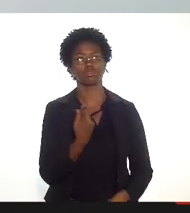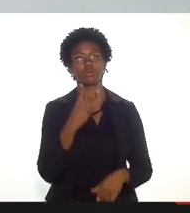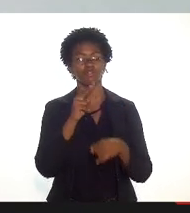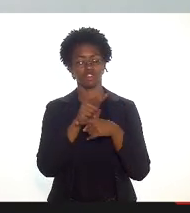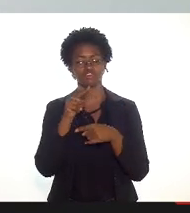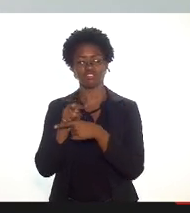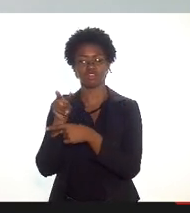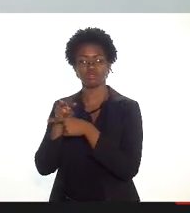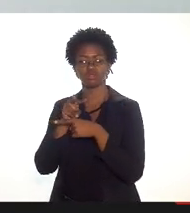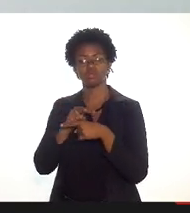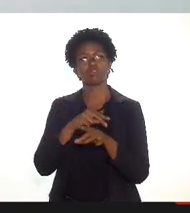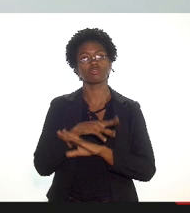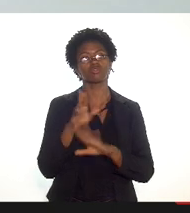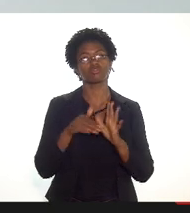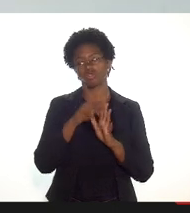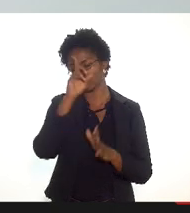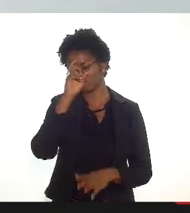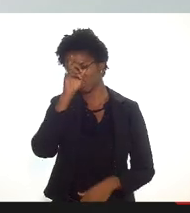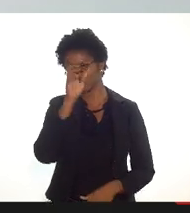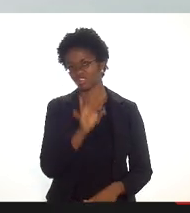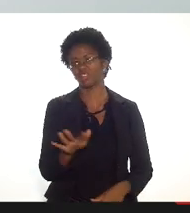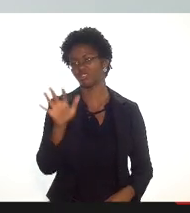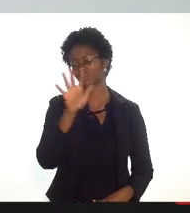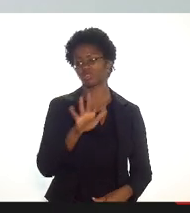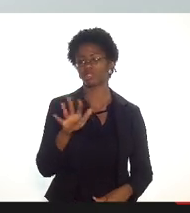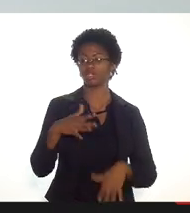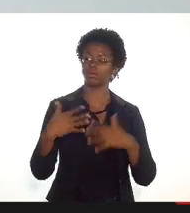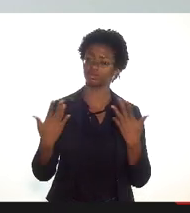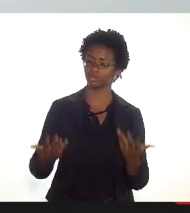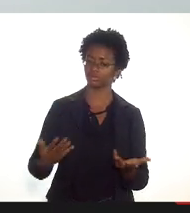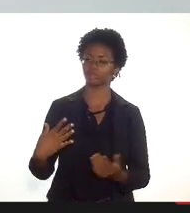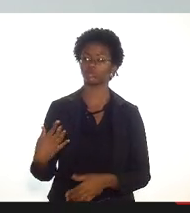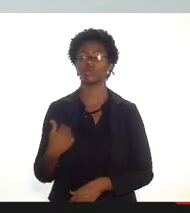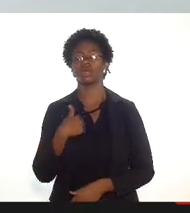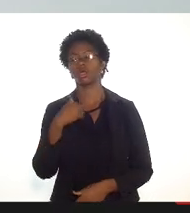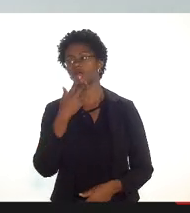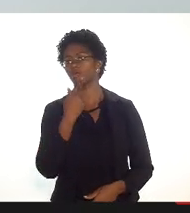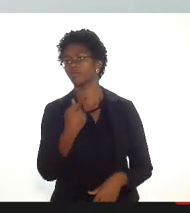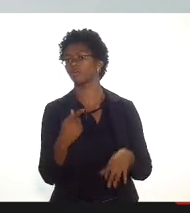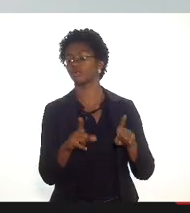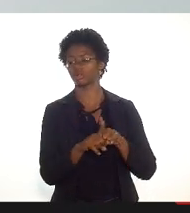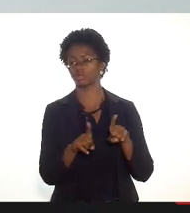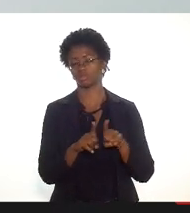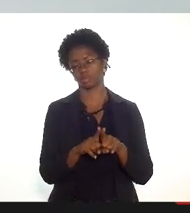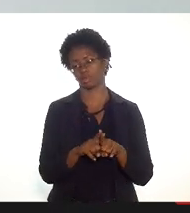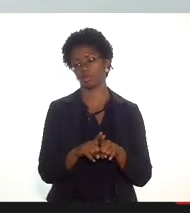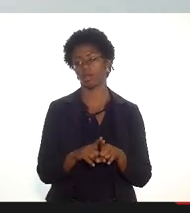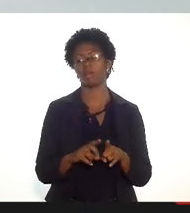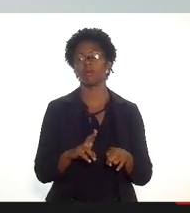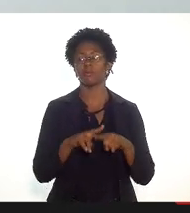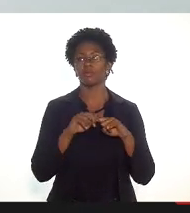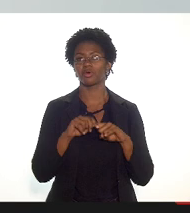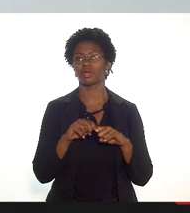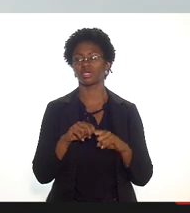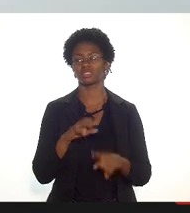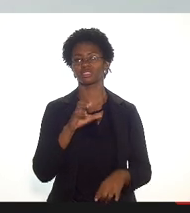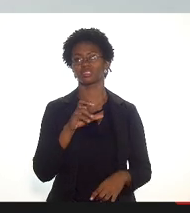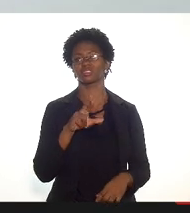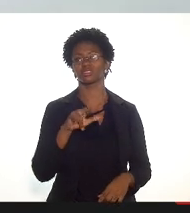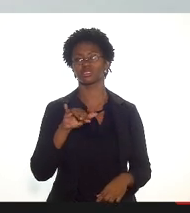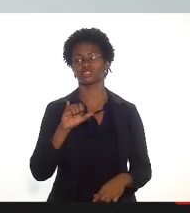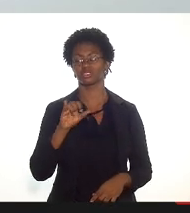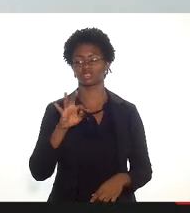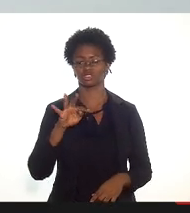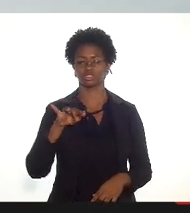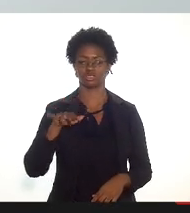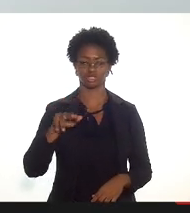os hospitais federais, tá? E aí, eu cito, até mesmo porque a Cristiane Gerardo